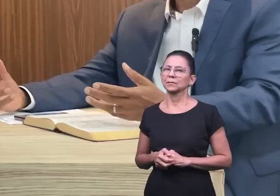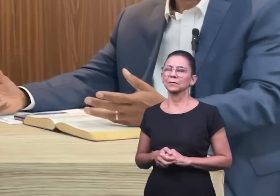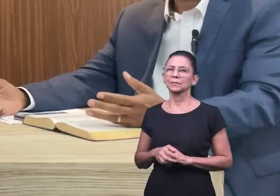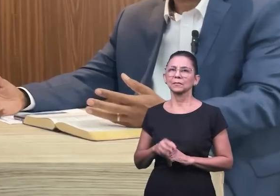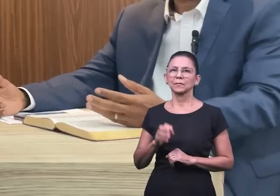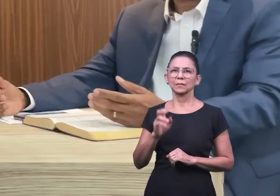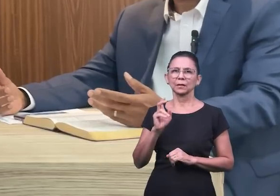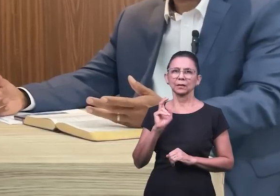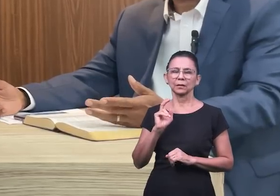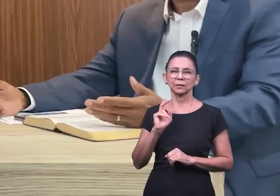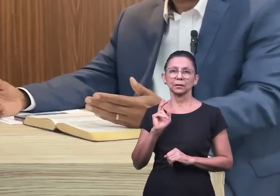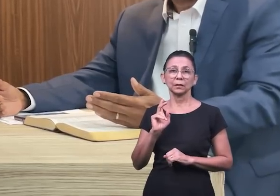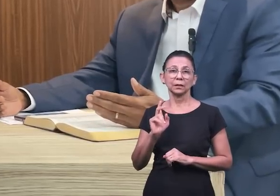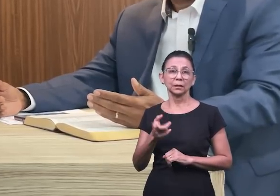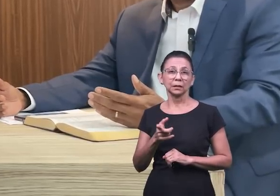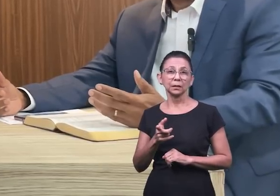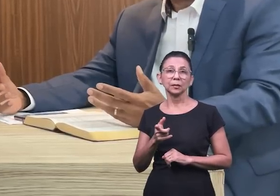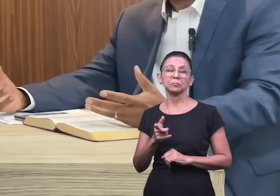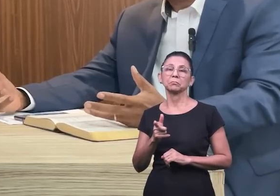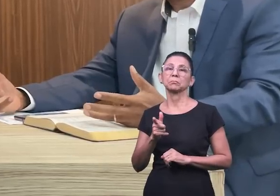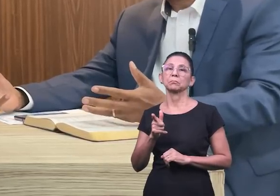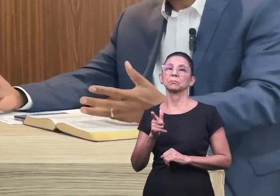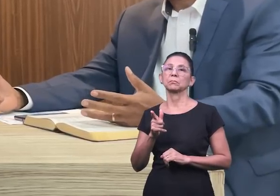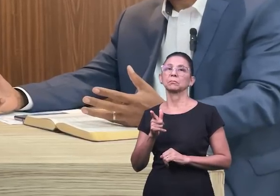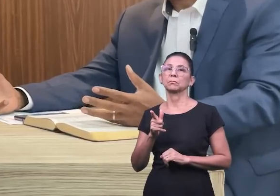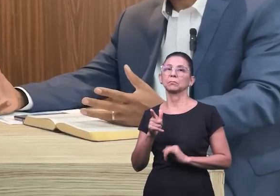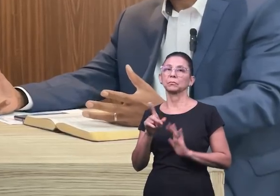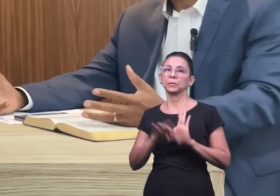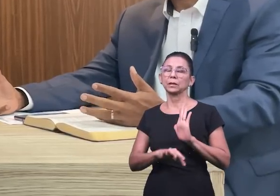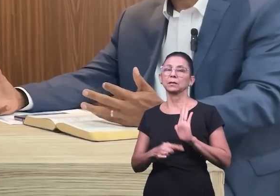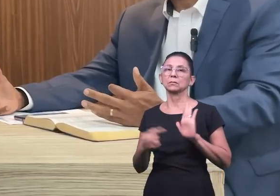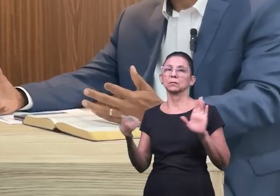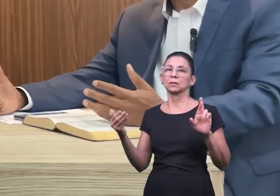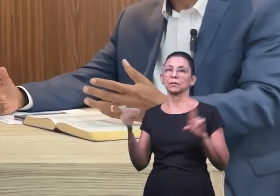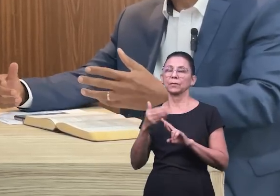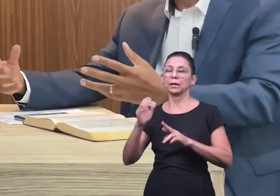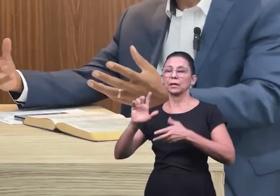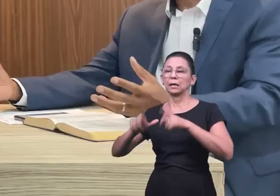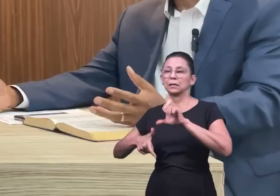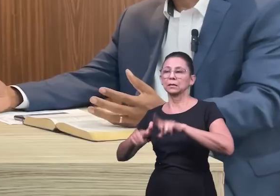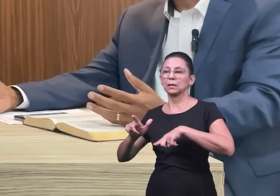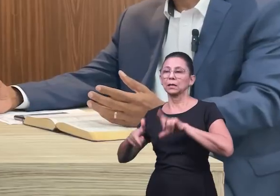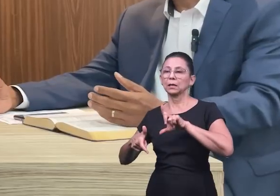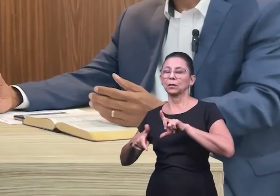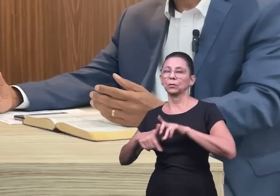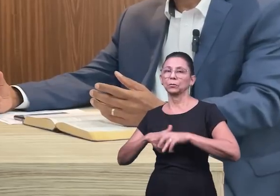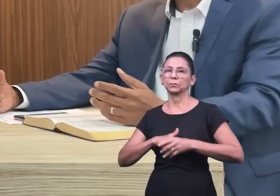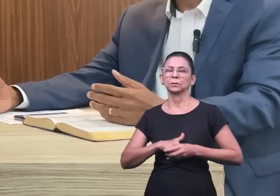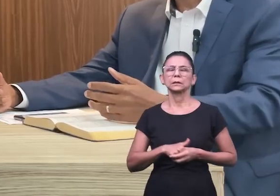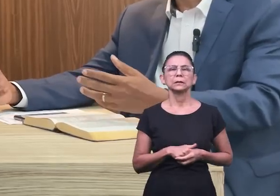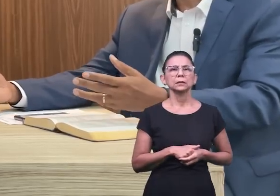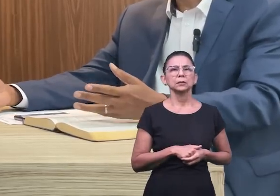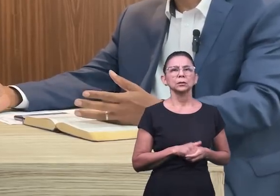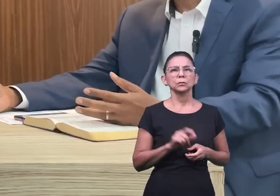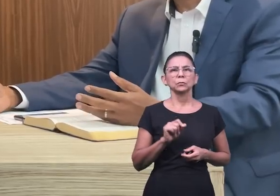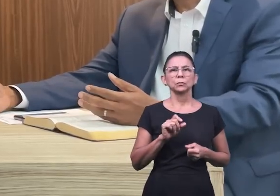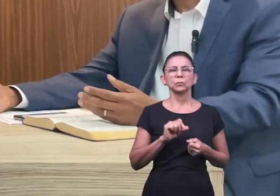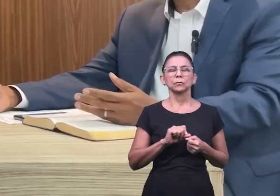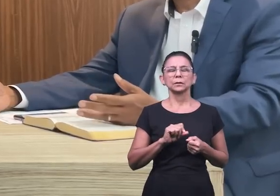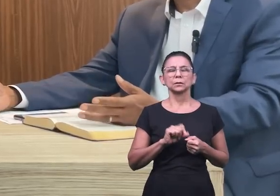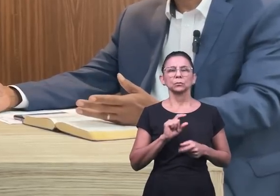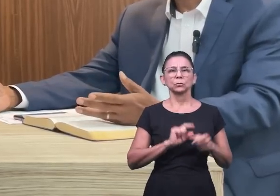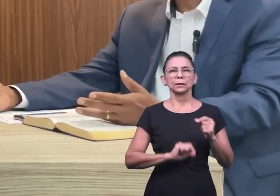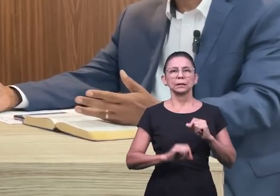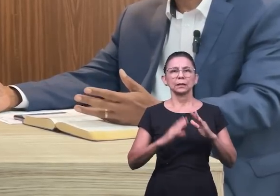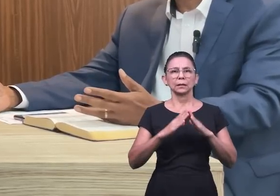ela conclama, né, a Israel. Eu entendo muito bem nesse momento que o que a igreja está fazendo, ela está anunciando